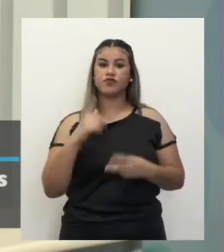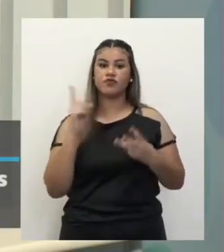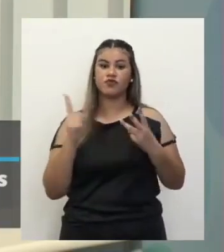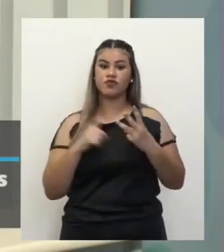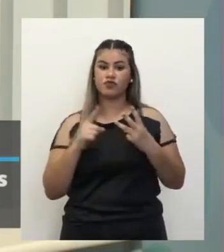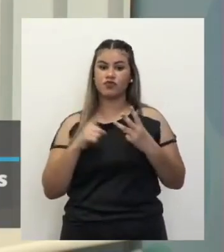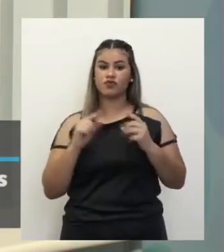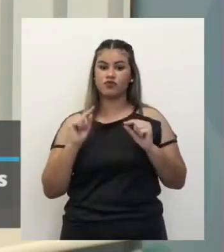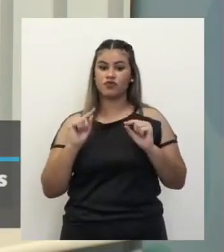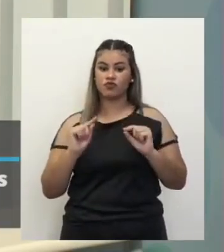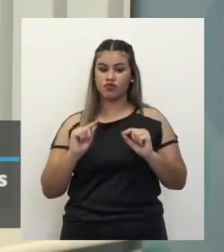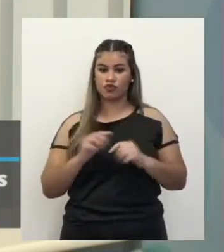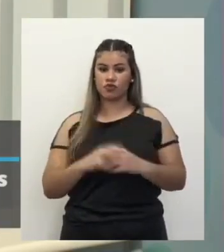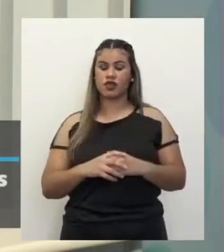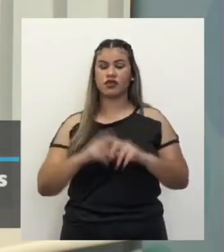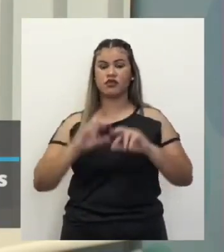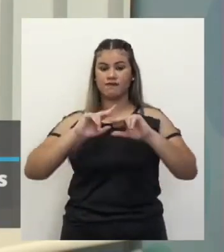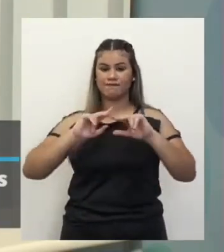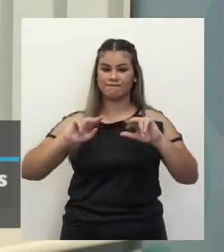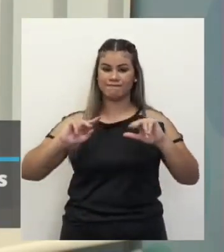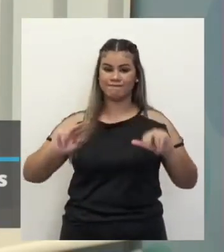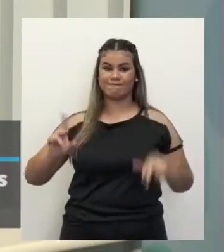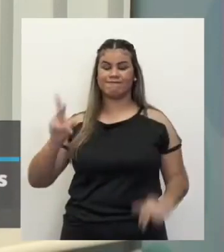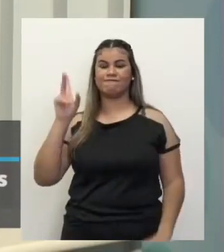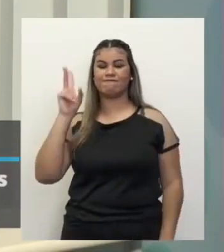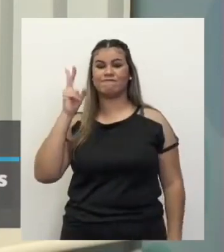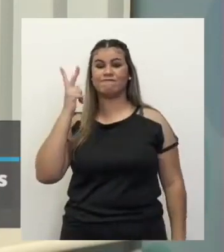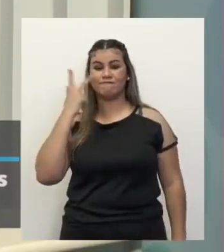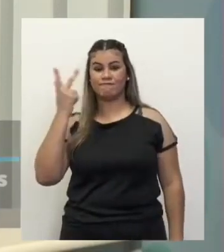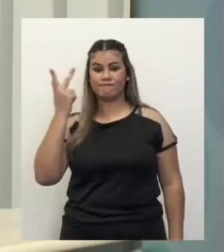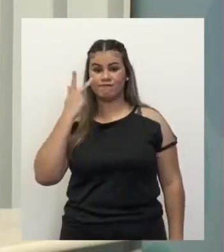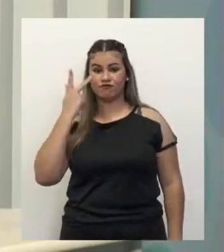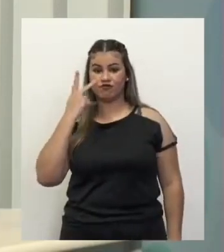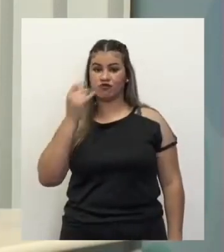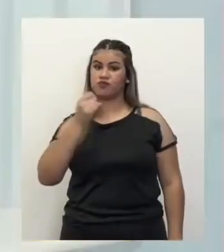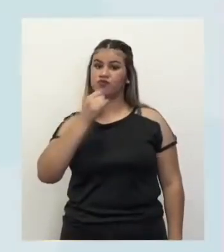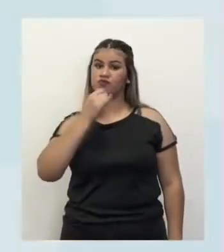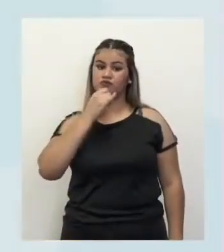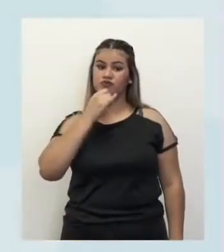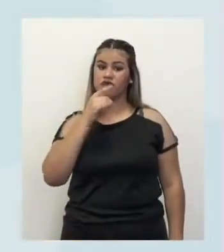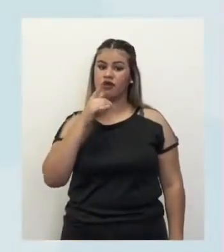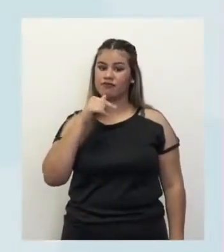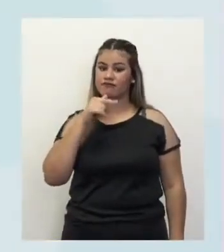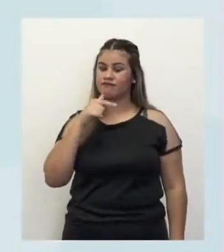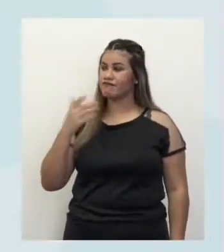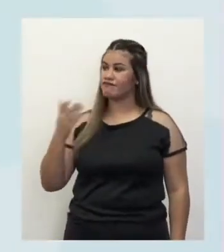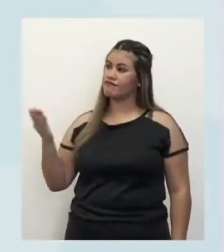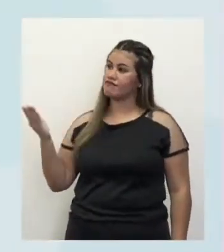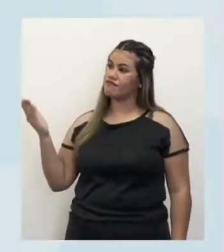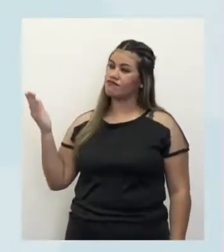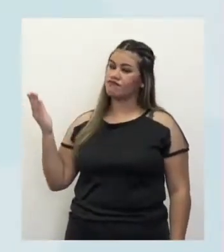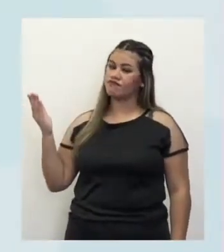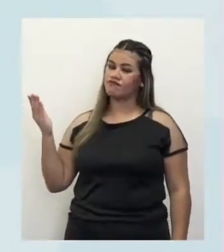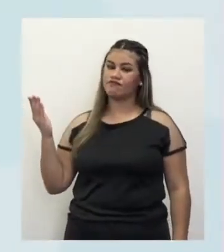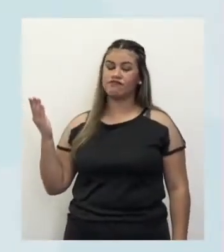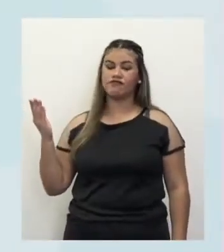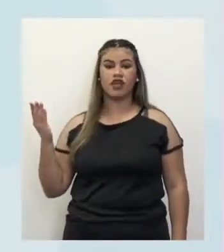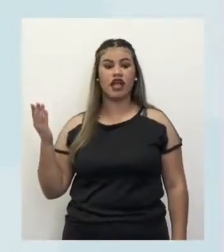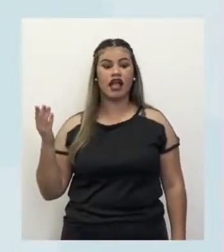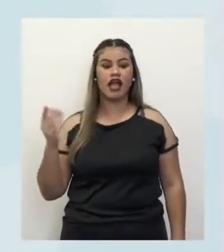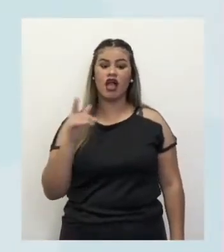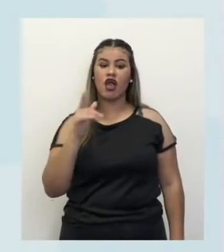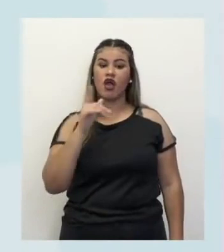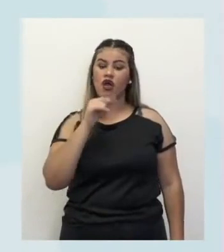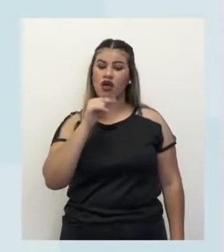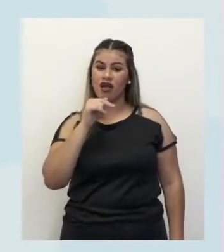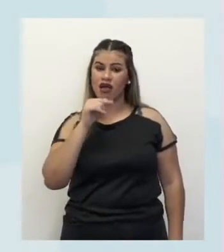também é a questão dos recursos naturais. E um deles é a água, que é um recurso finito e é um bem público. Ela